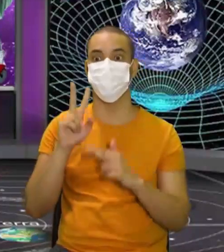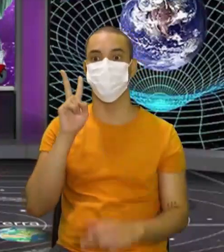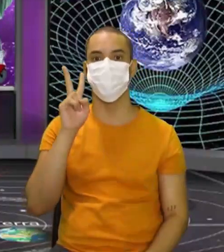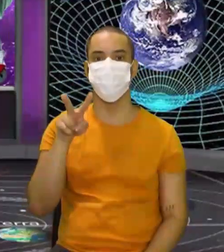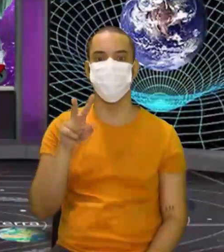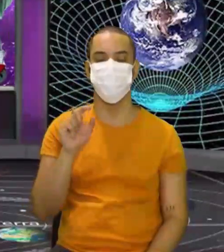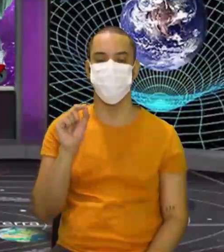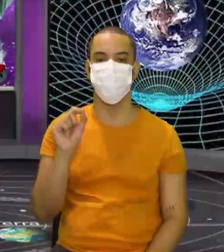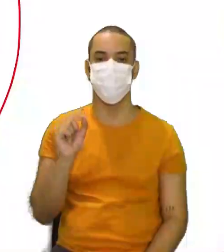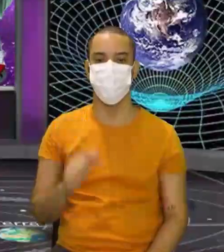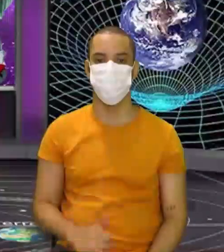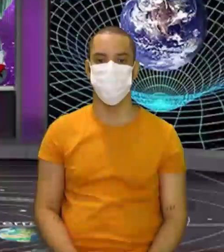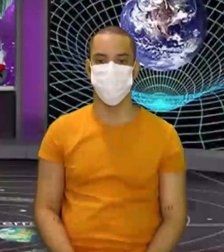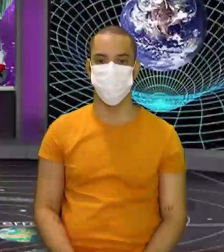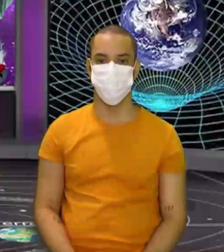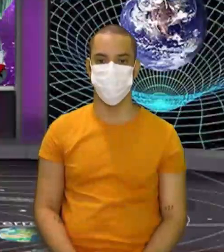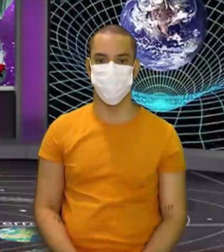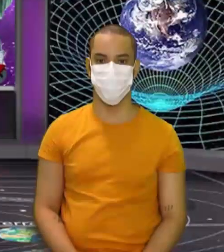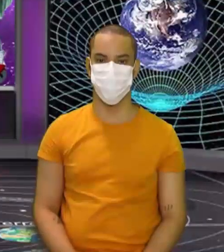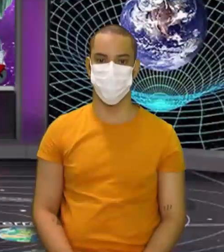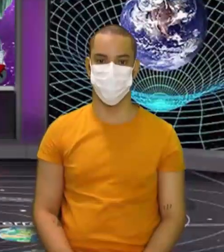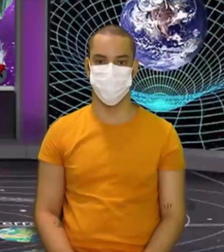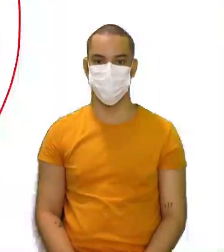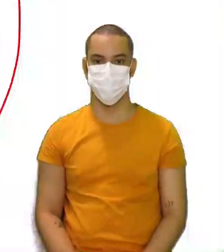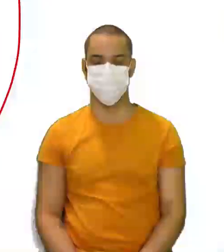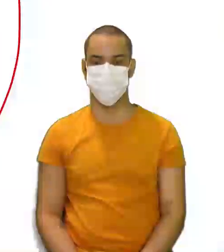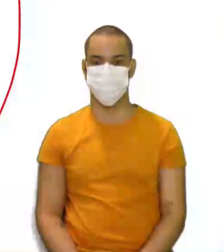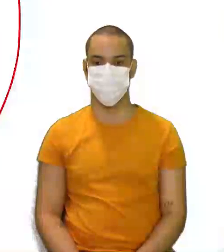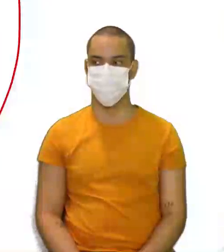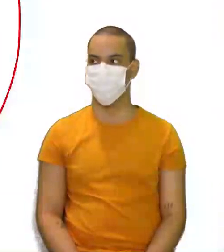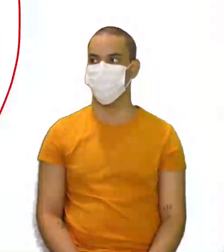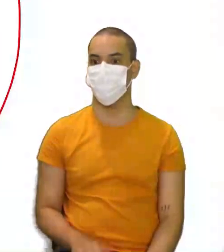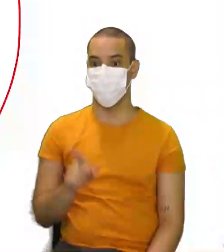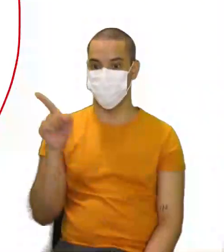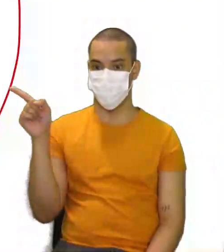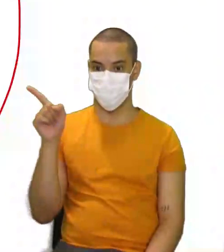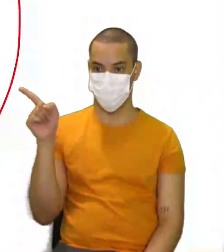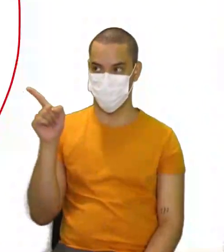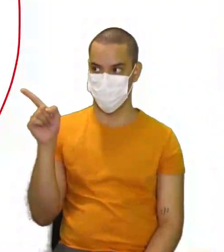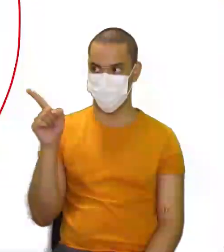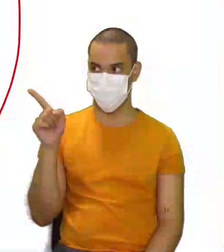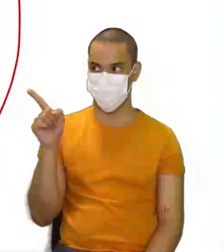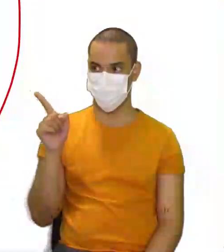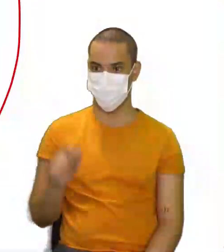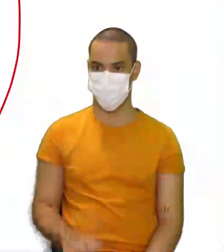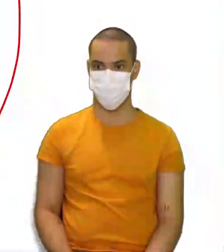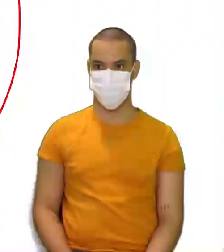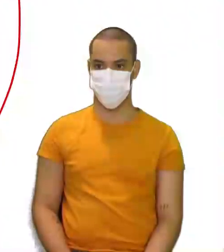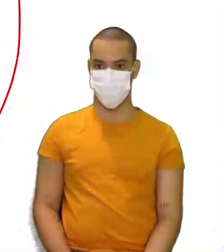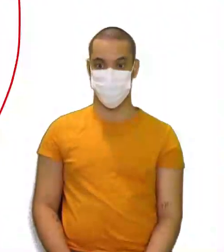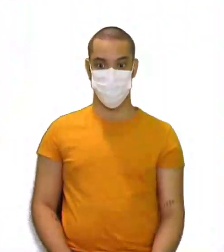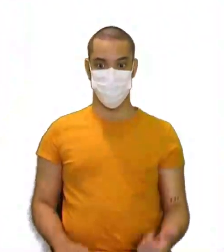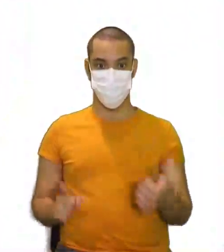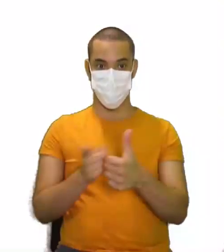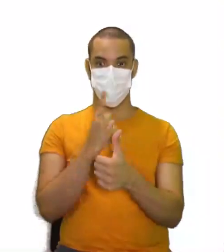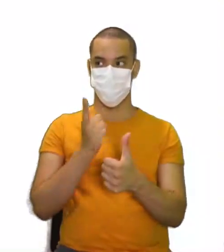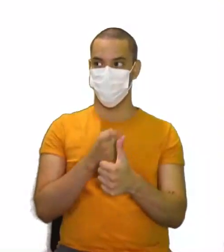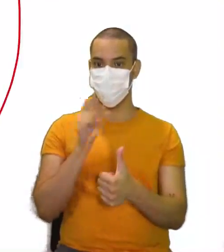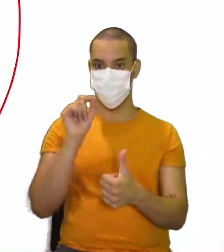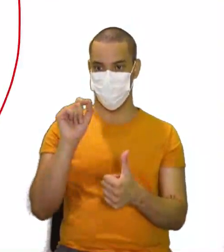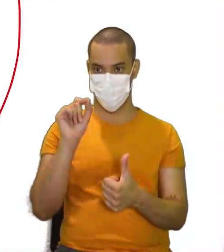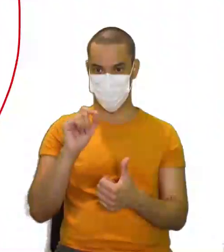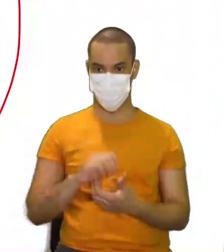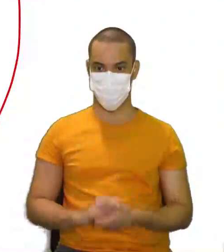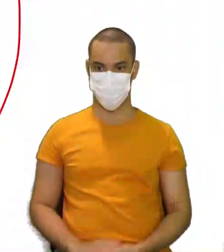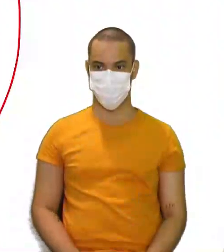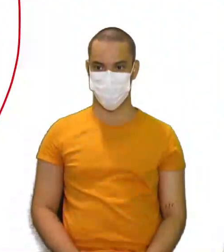o que vocês vão imaginar? Vamos lá para o slide? Então, observa aí a figura. Primeiro, olha só.